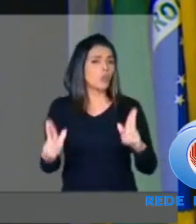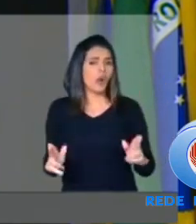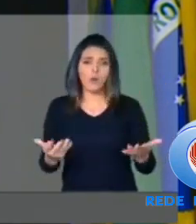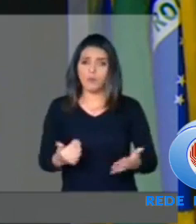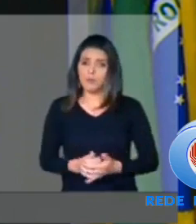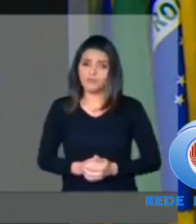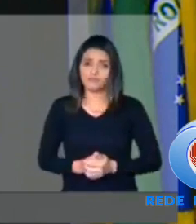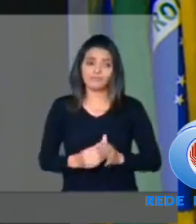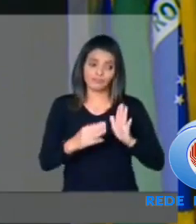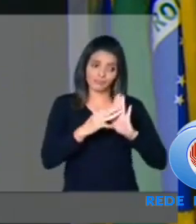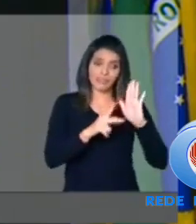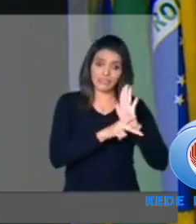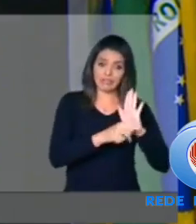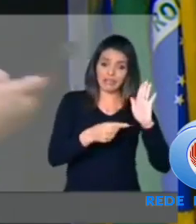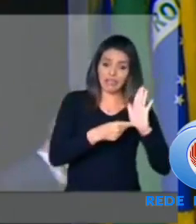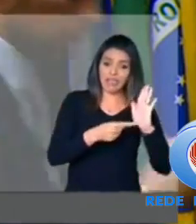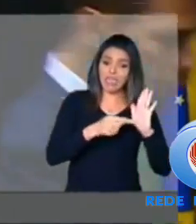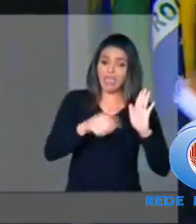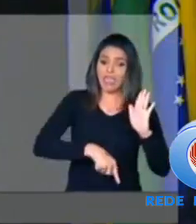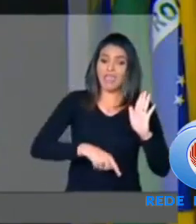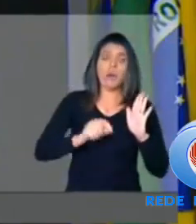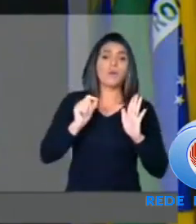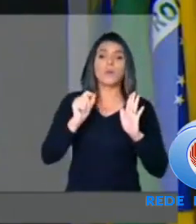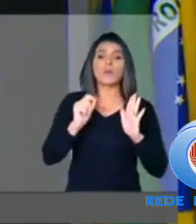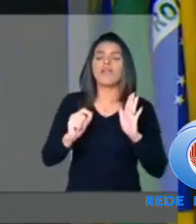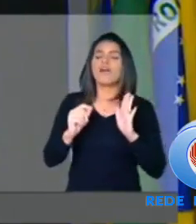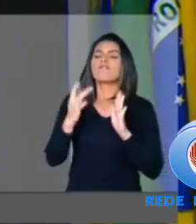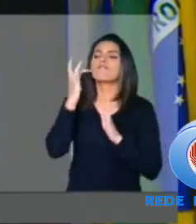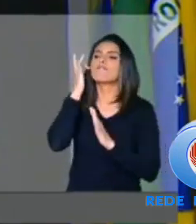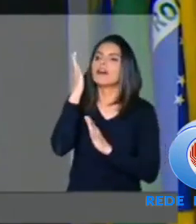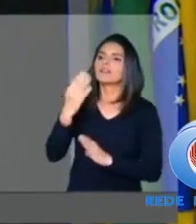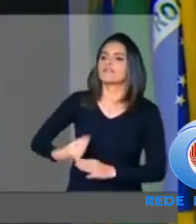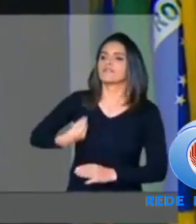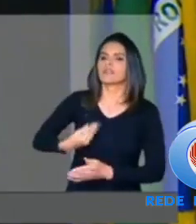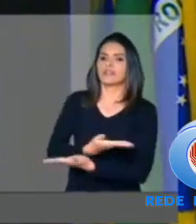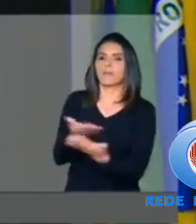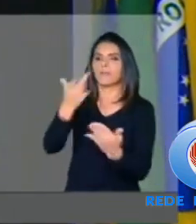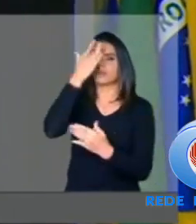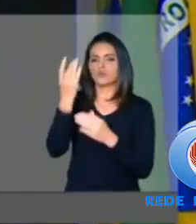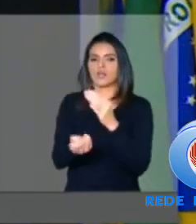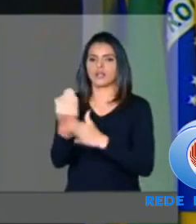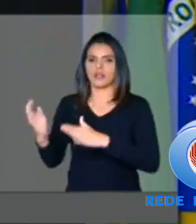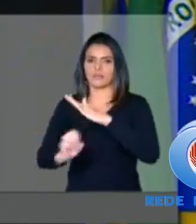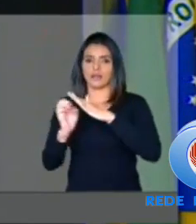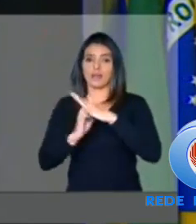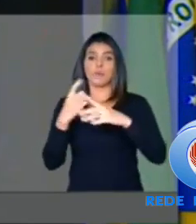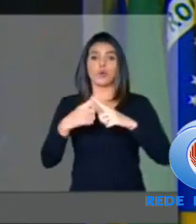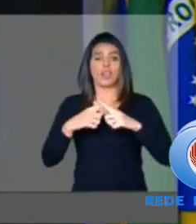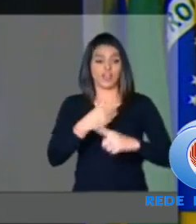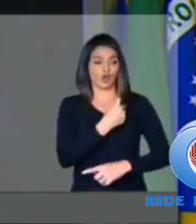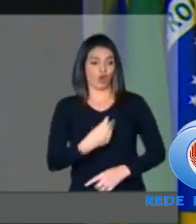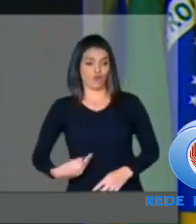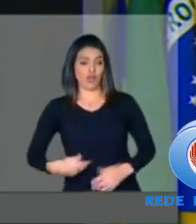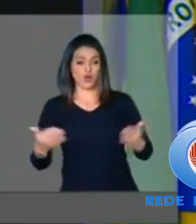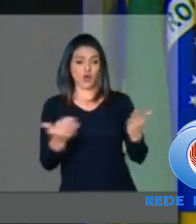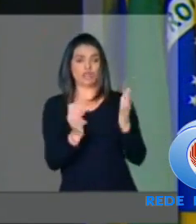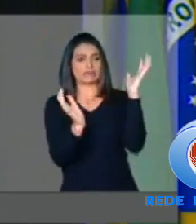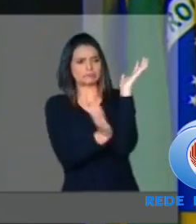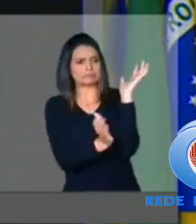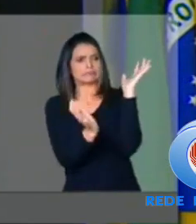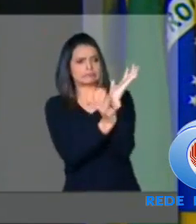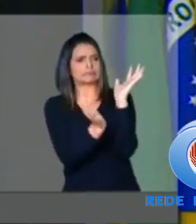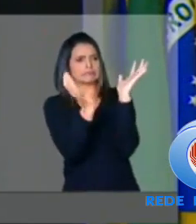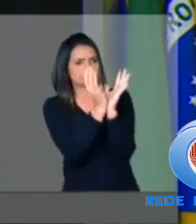ele dificulta, ele cobra papel, ele cobra mais imposto, ele gera burocracia. Com a